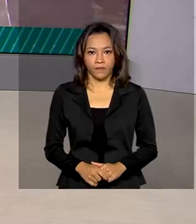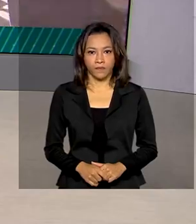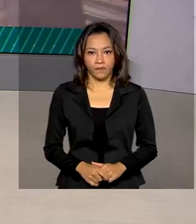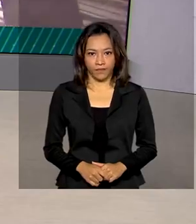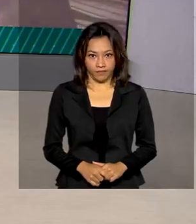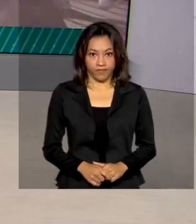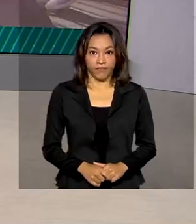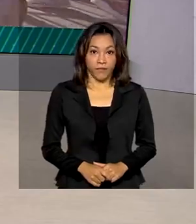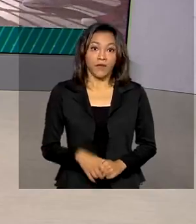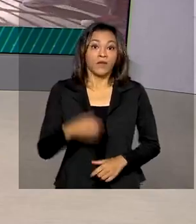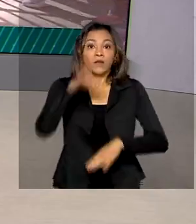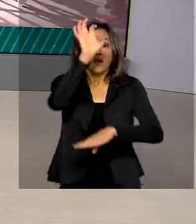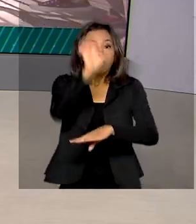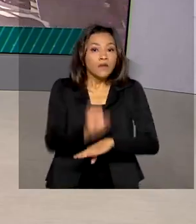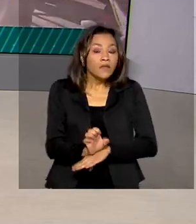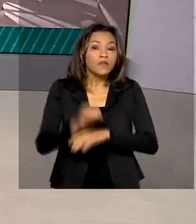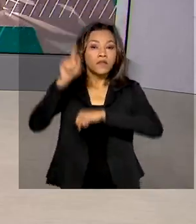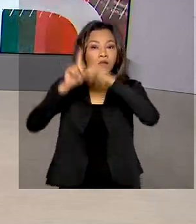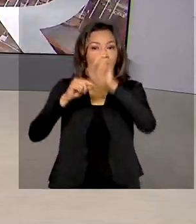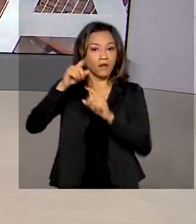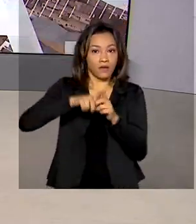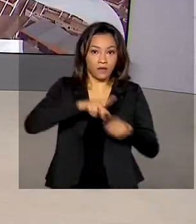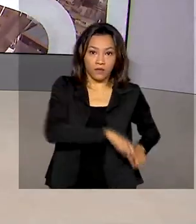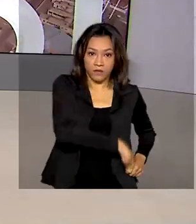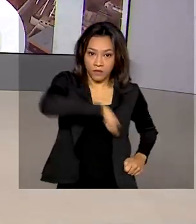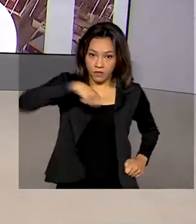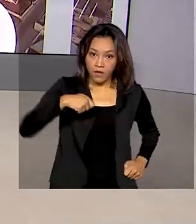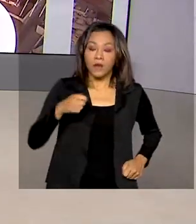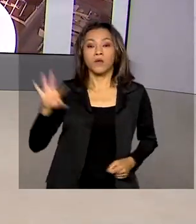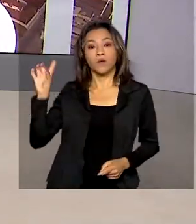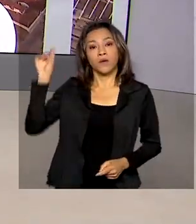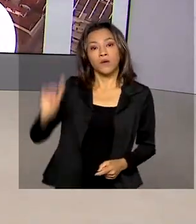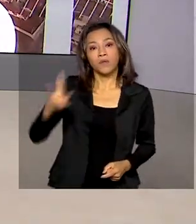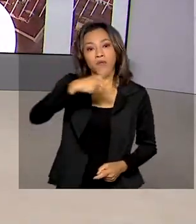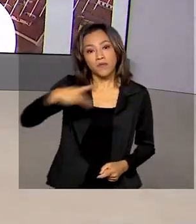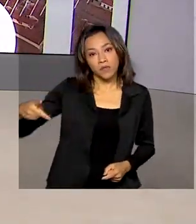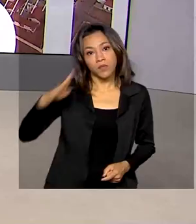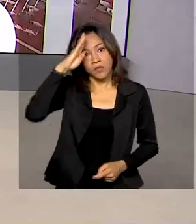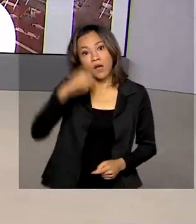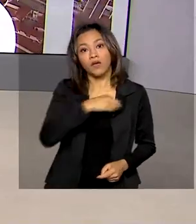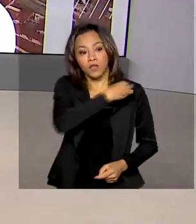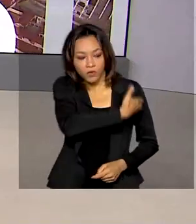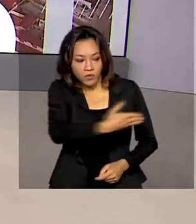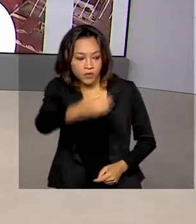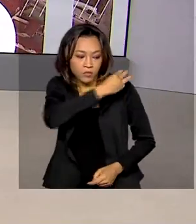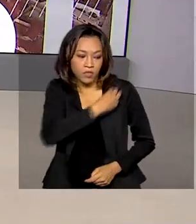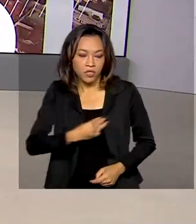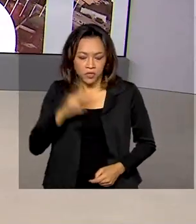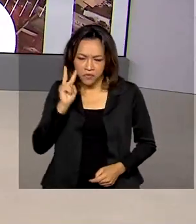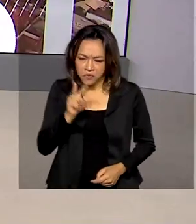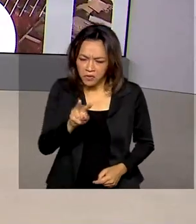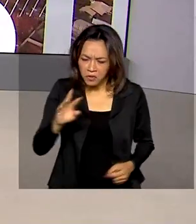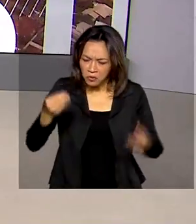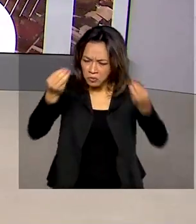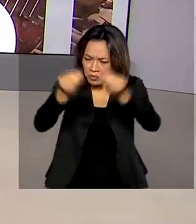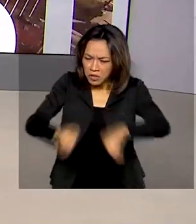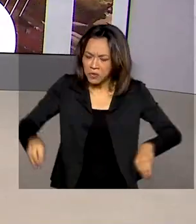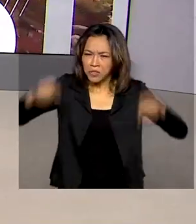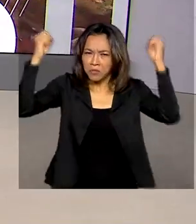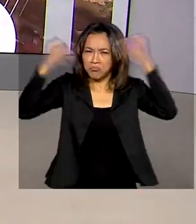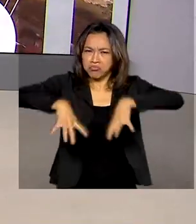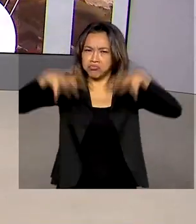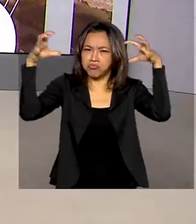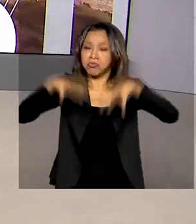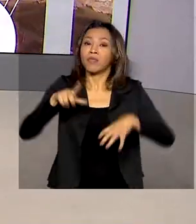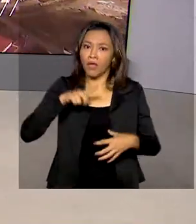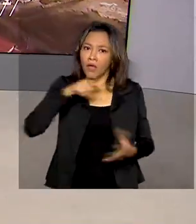E no Acre, o presidente Jair Bolsonaro e ministros viram de perto os estragos causados pelas enchentes. Houve a entrega